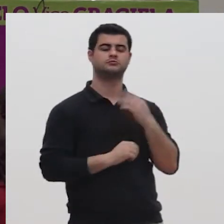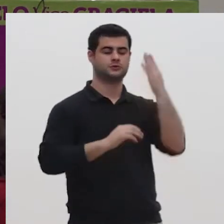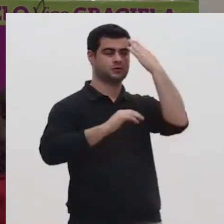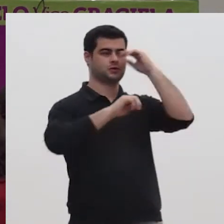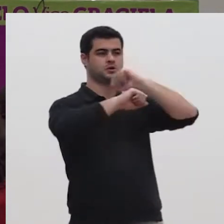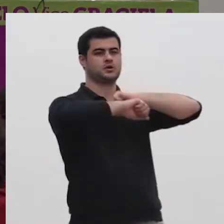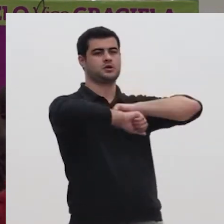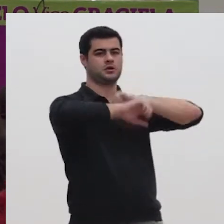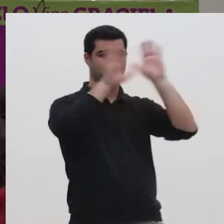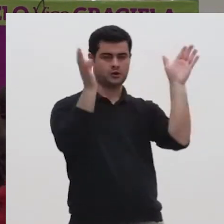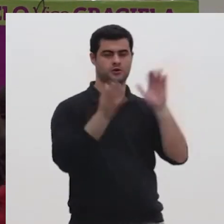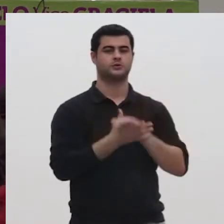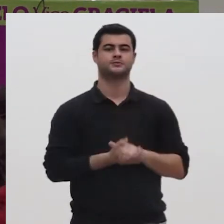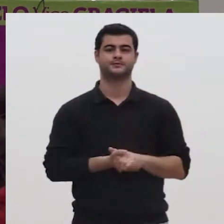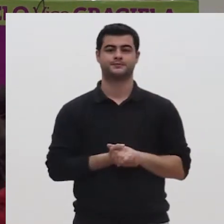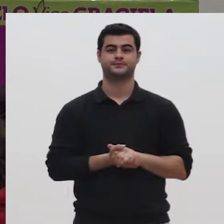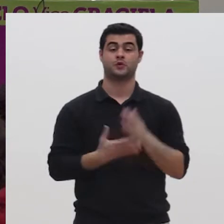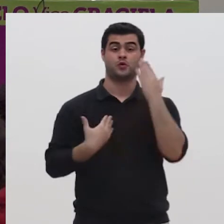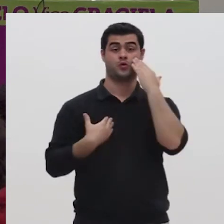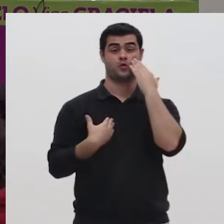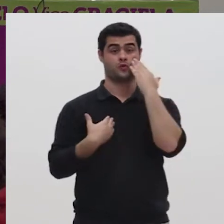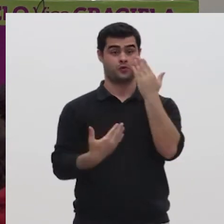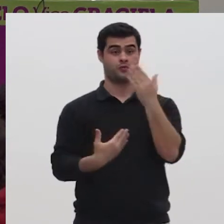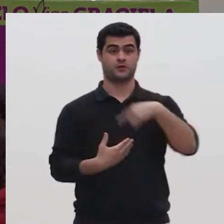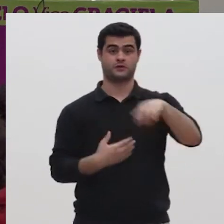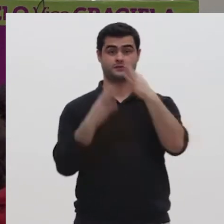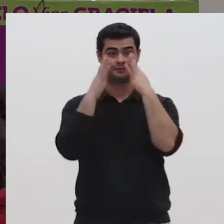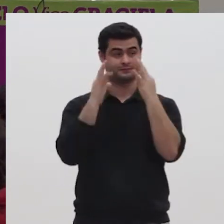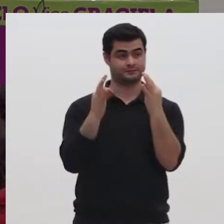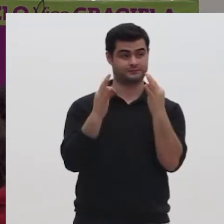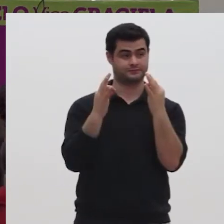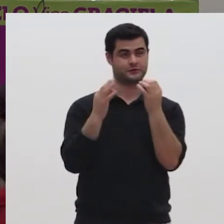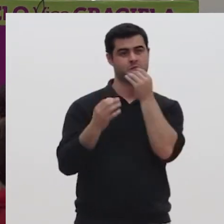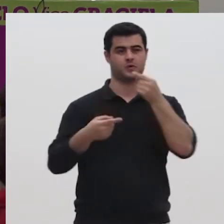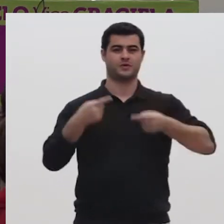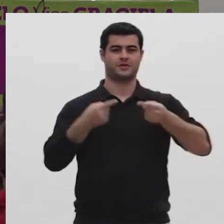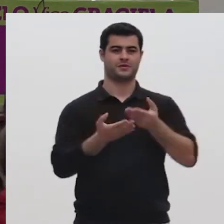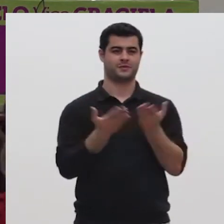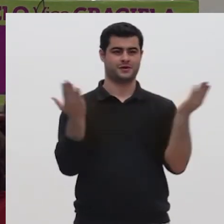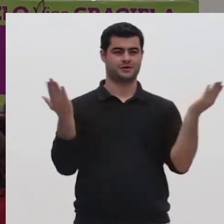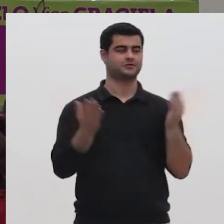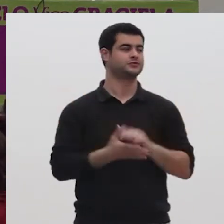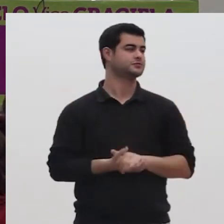Muito obrigada pela atenção e bom debate para todos nós. Obrigada.